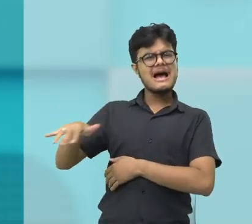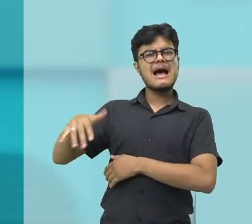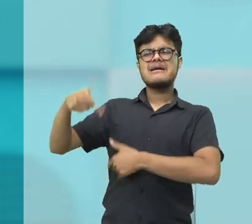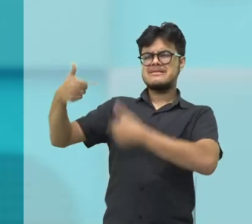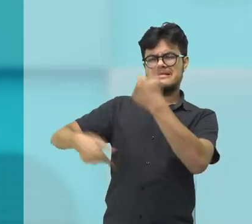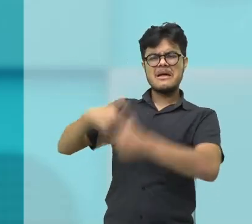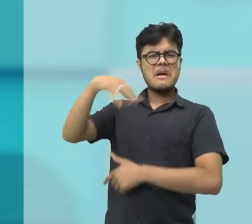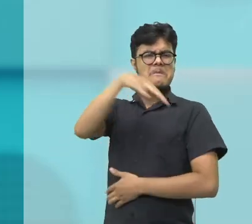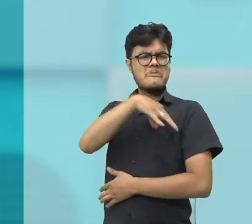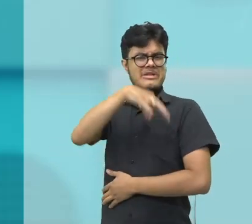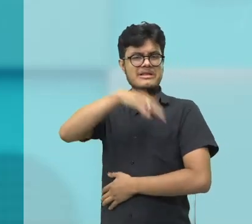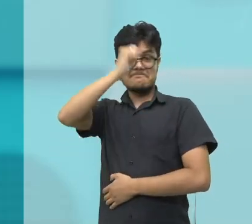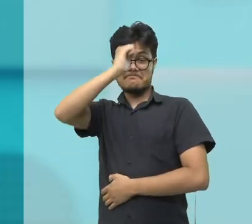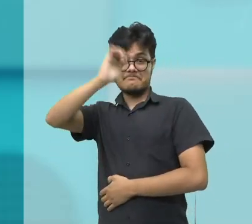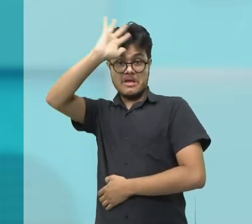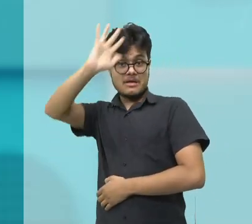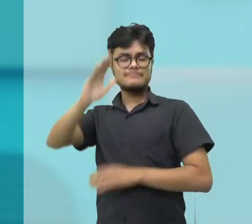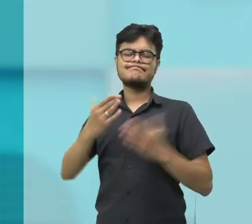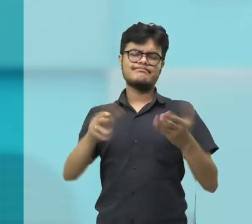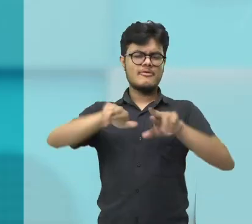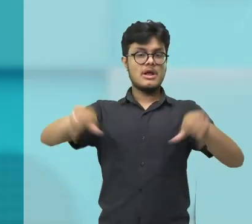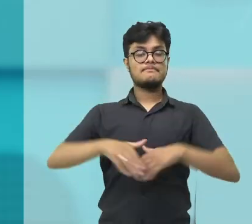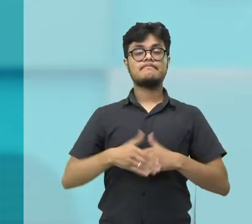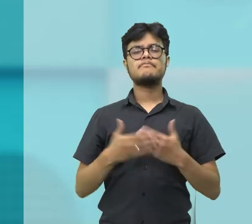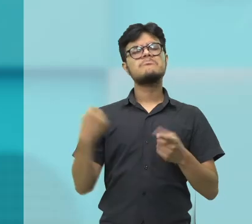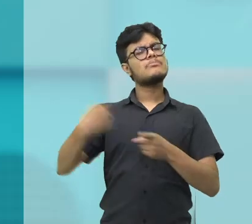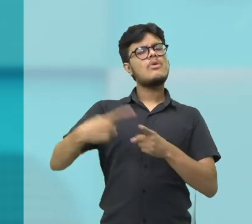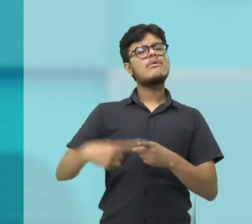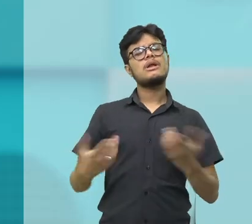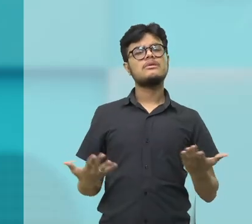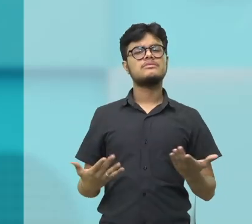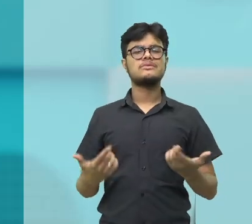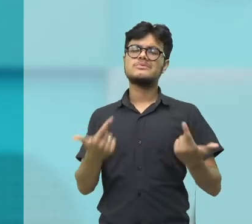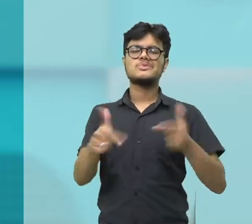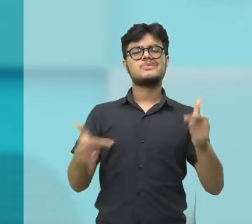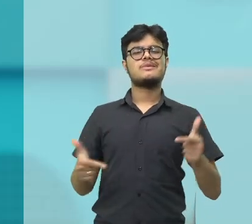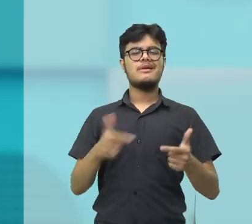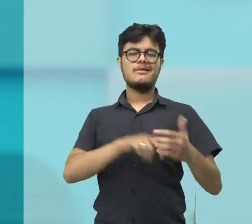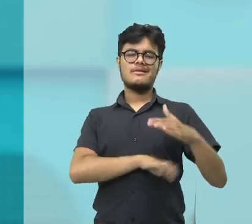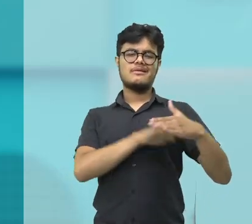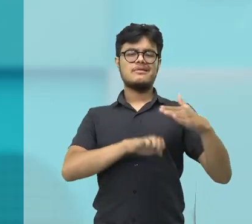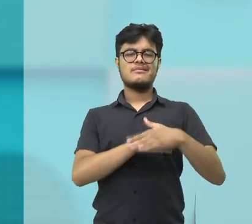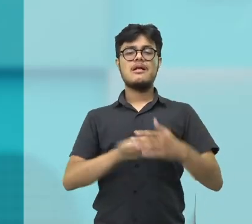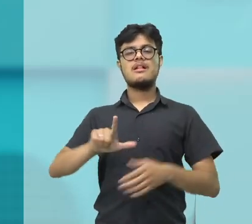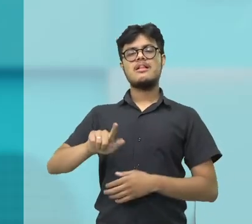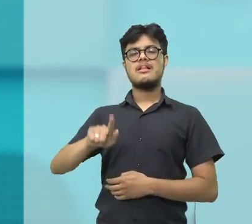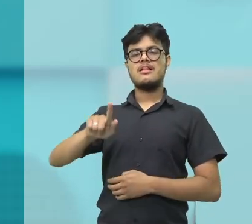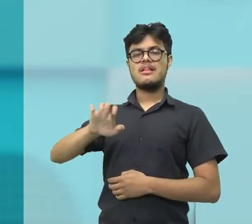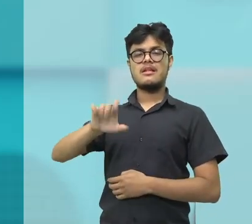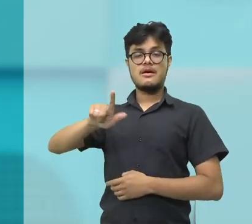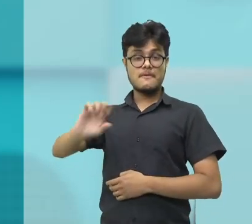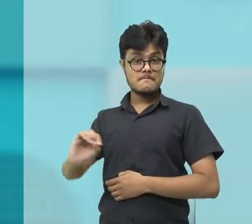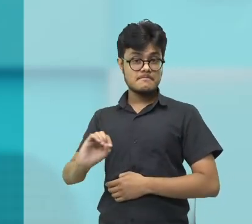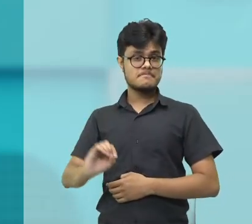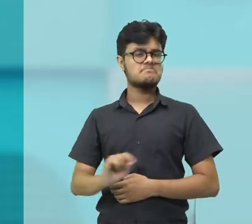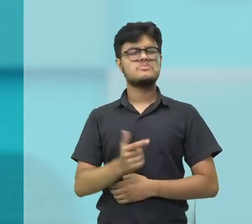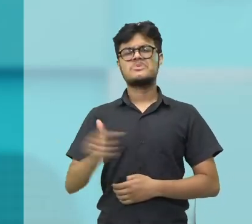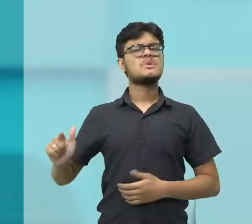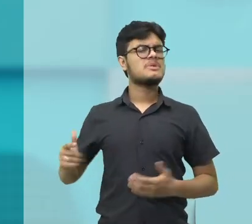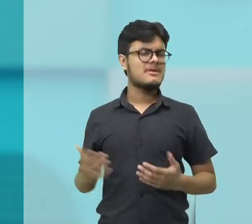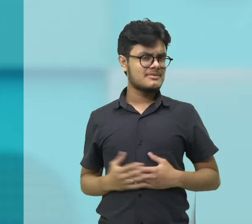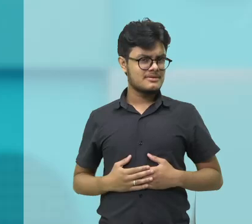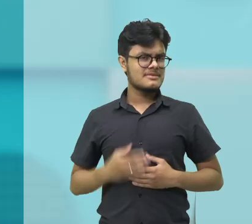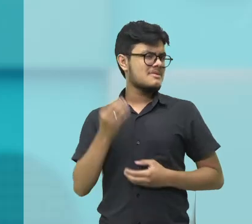ação, policial, bombeiro. E por que que no Lego as meninas, né, que representa a menina vai estar ali